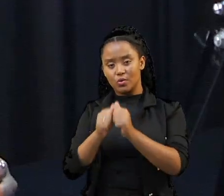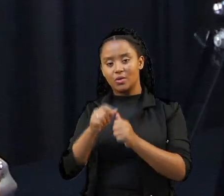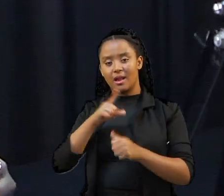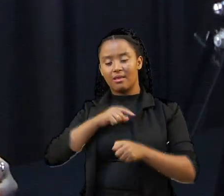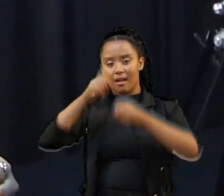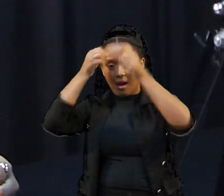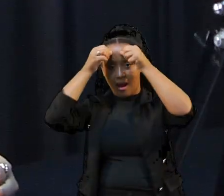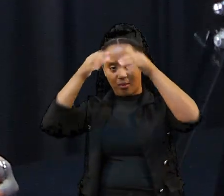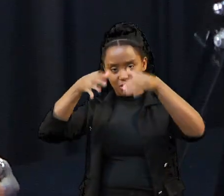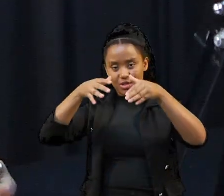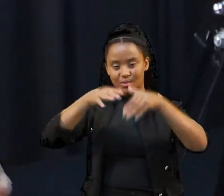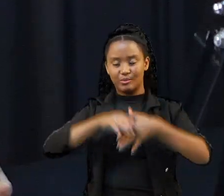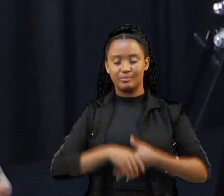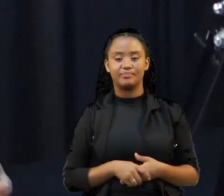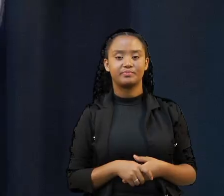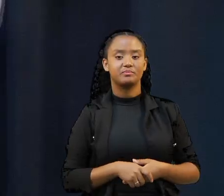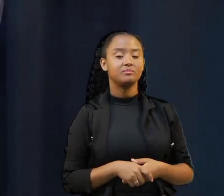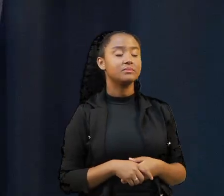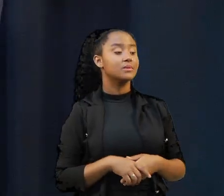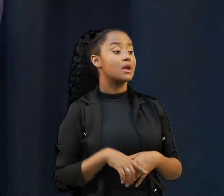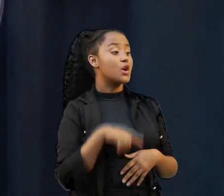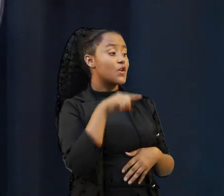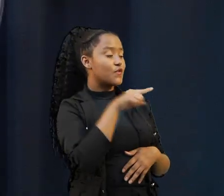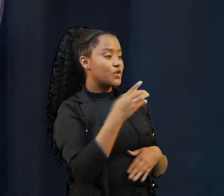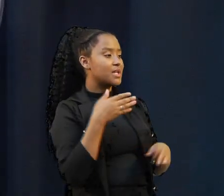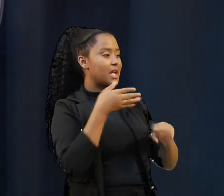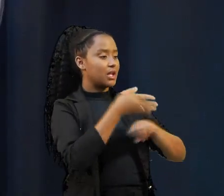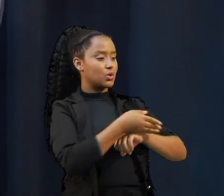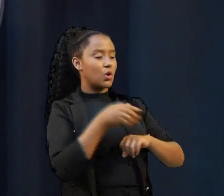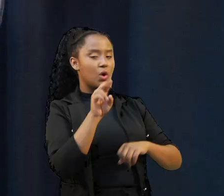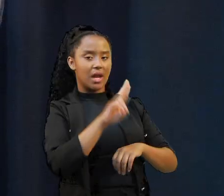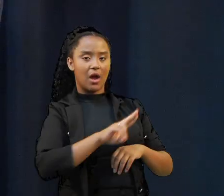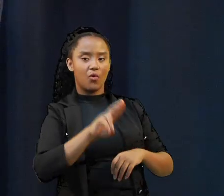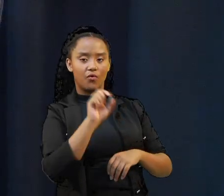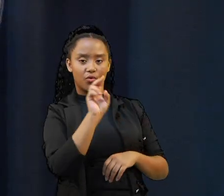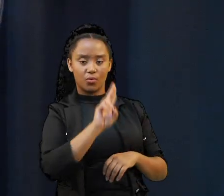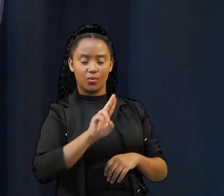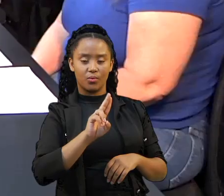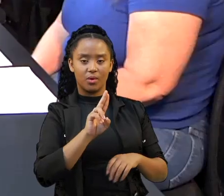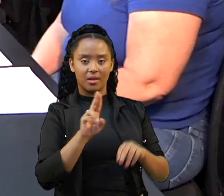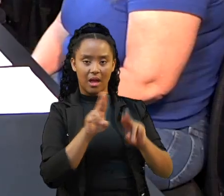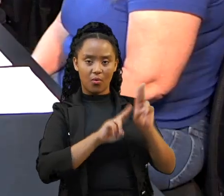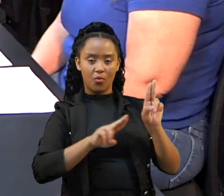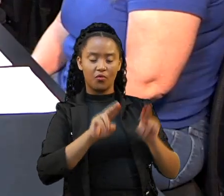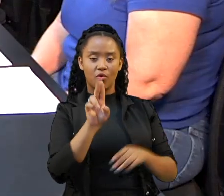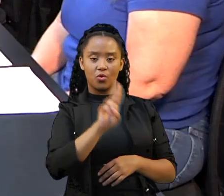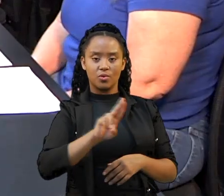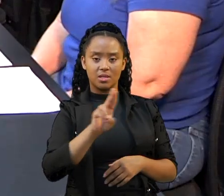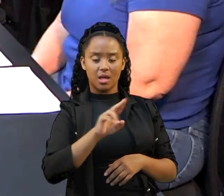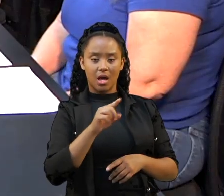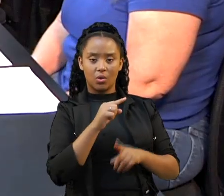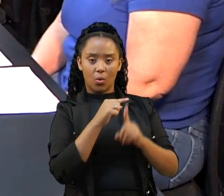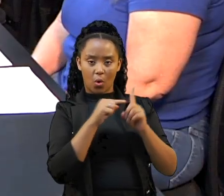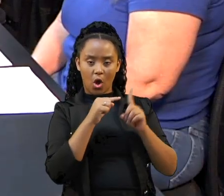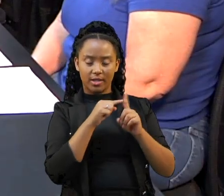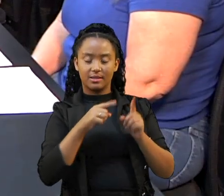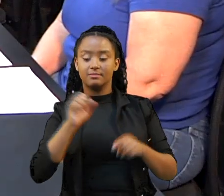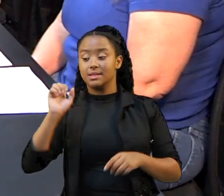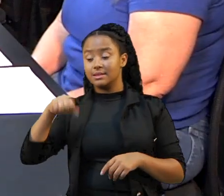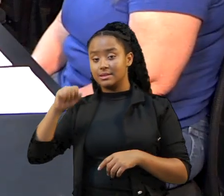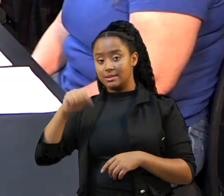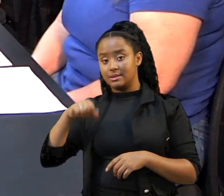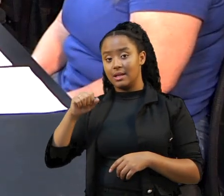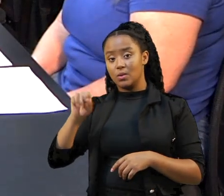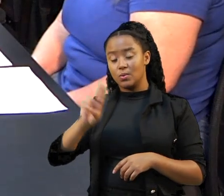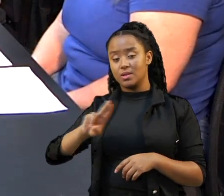transtorno do espectro autista. Você entrou na universidade por meio de cotas? Sim, eu entrei pela cota PPI.